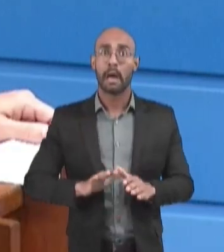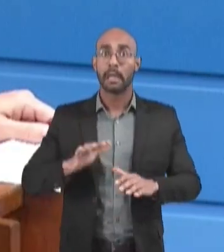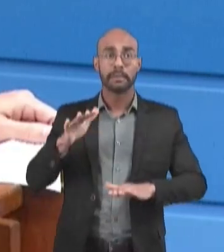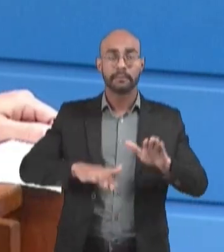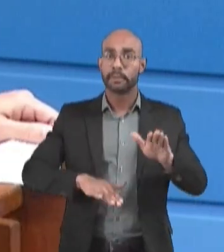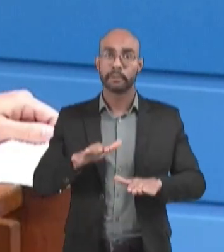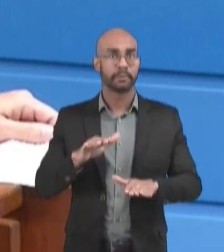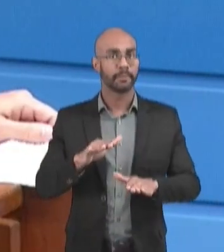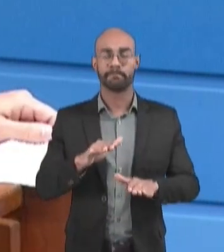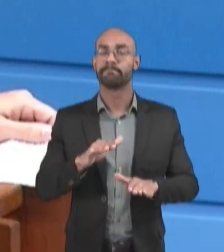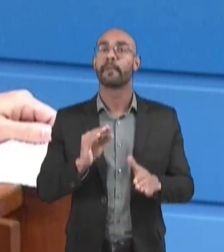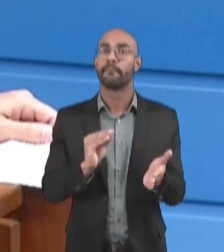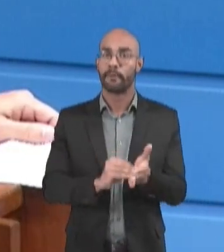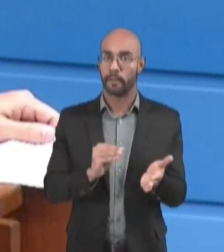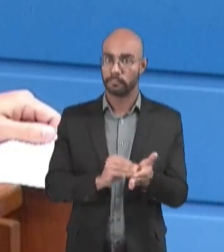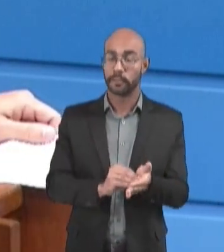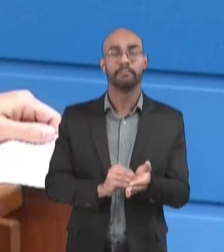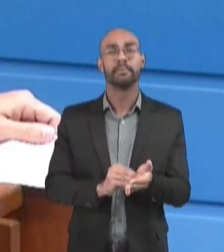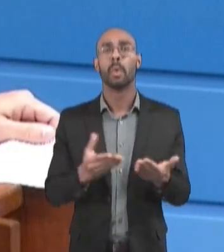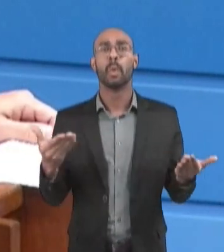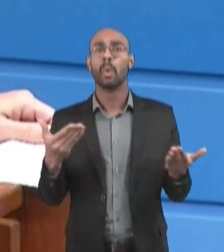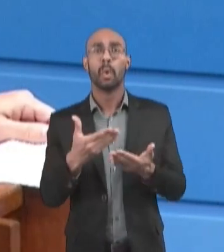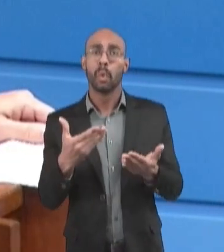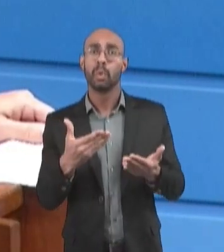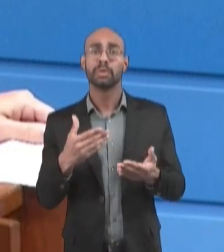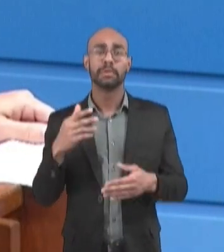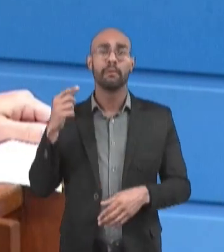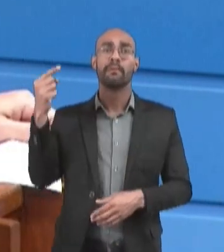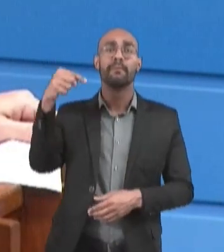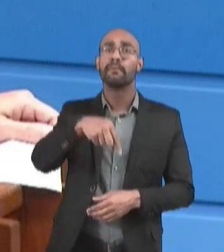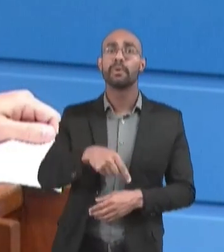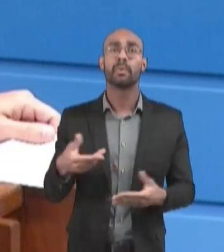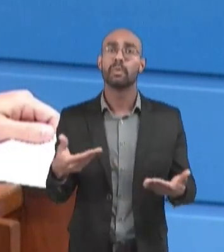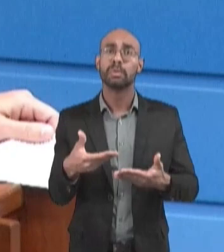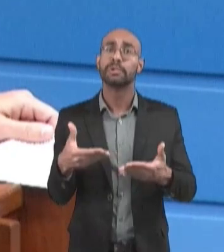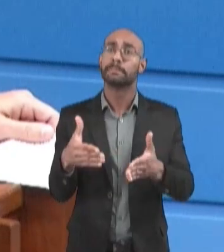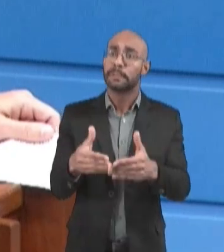venho aqui hoje, senhor presidente, fazer um apelo